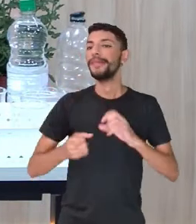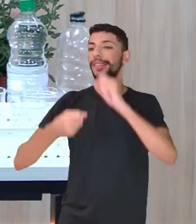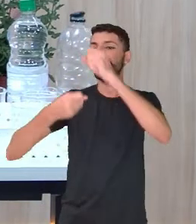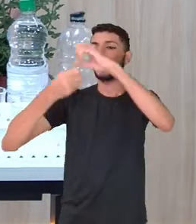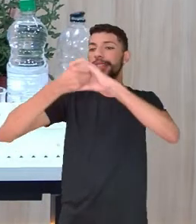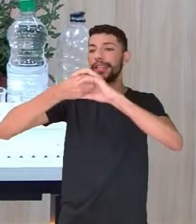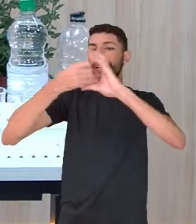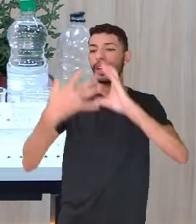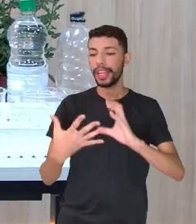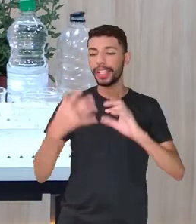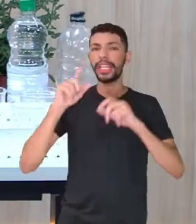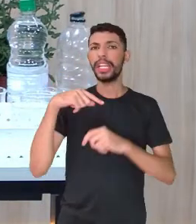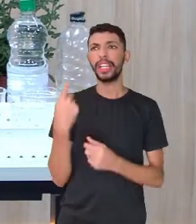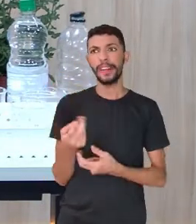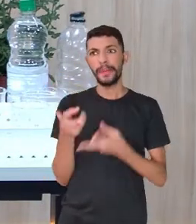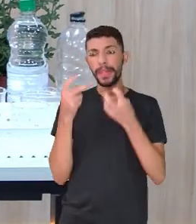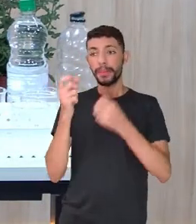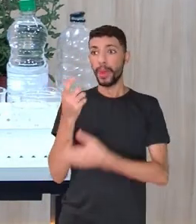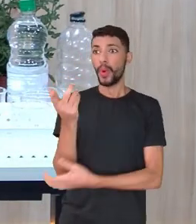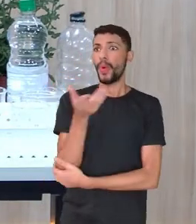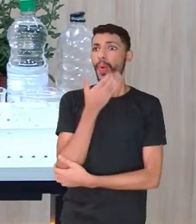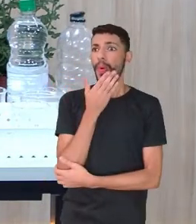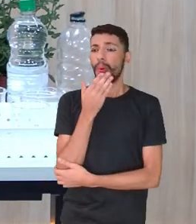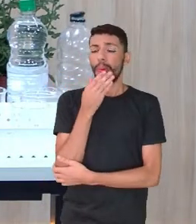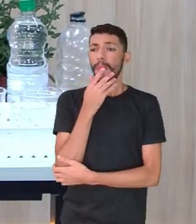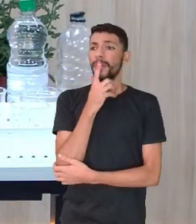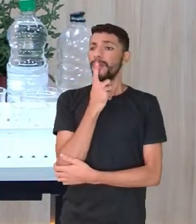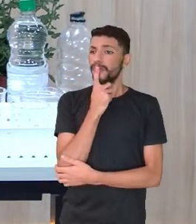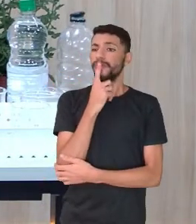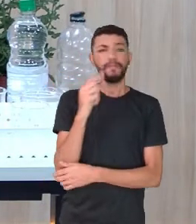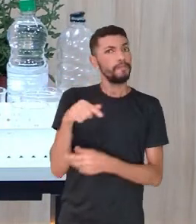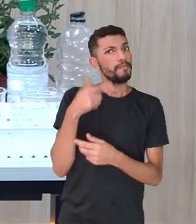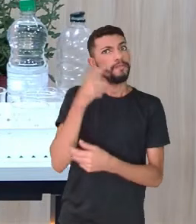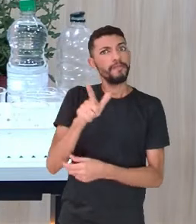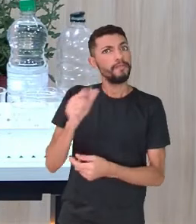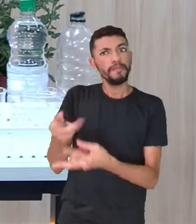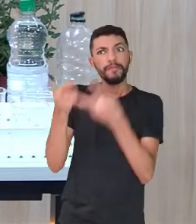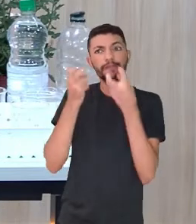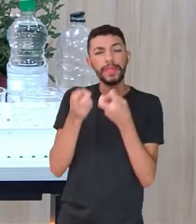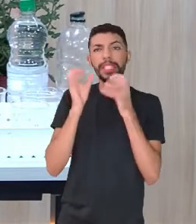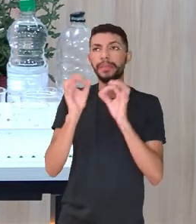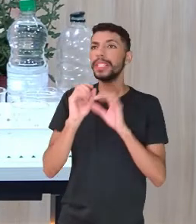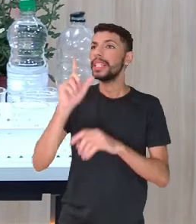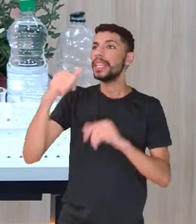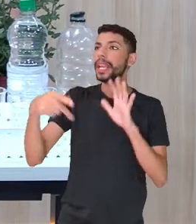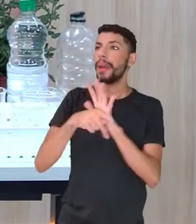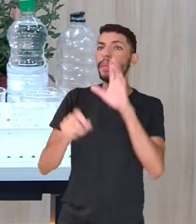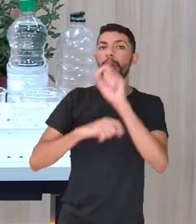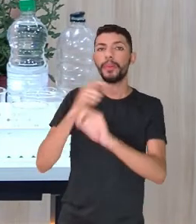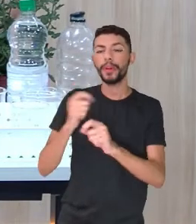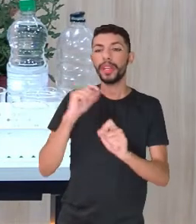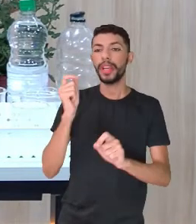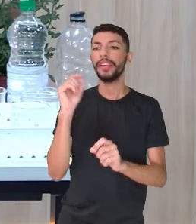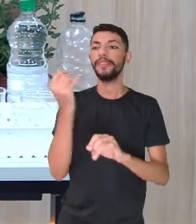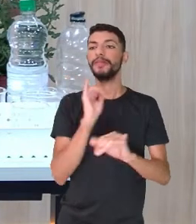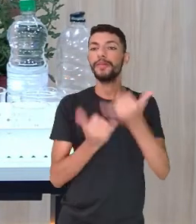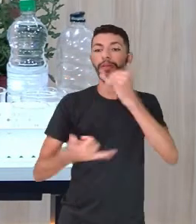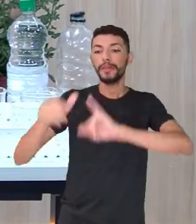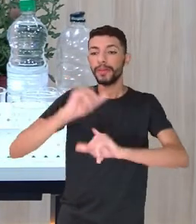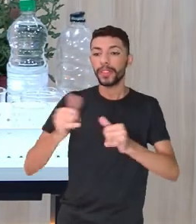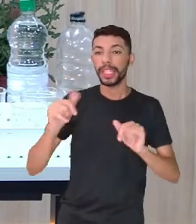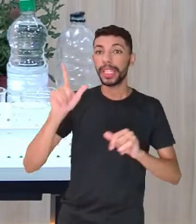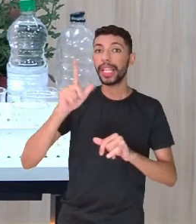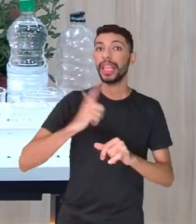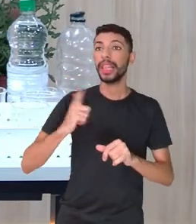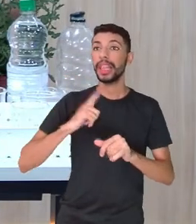vai dizer assim, puxa vida, não dá nem para perceber que ela é formada de uma substância composta, né? Composta por